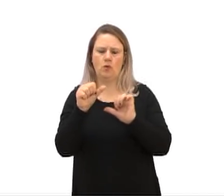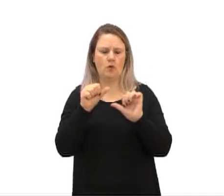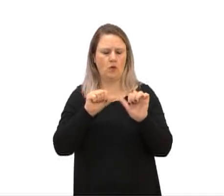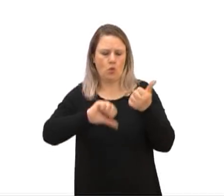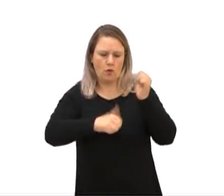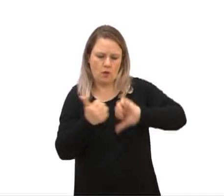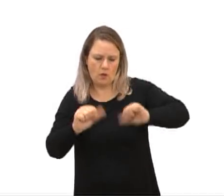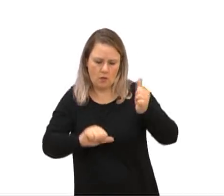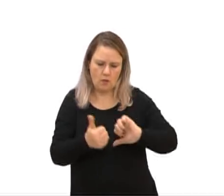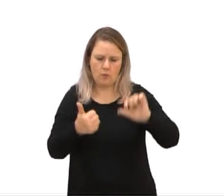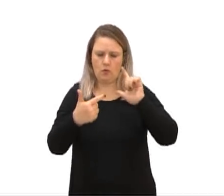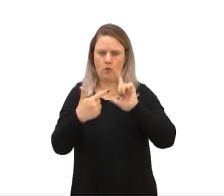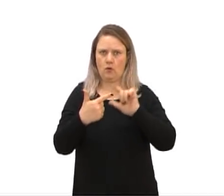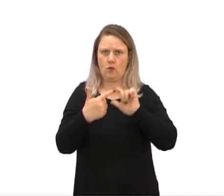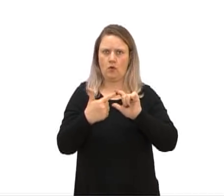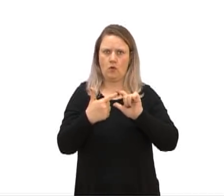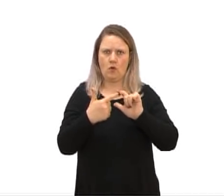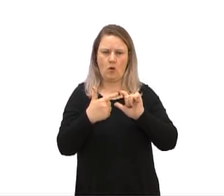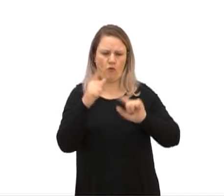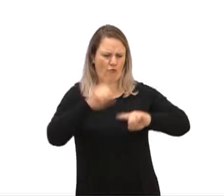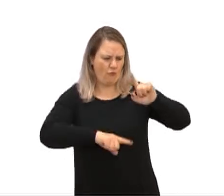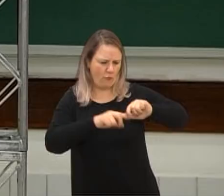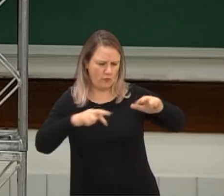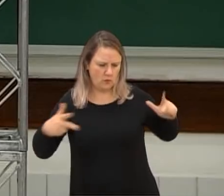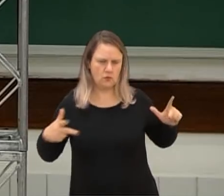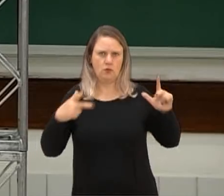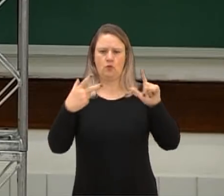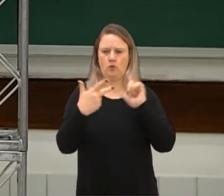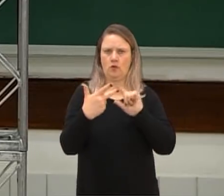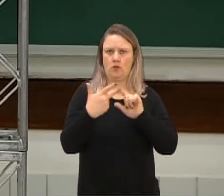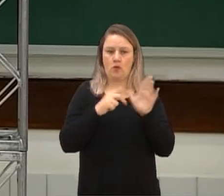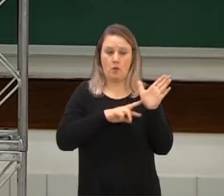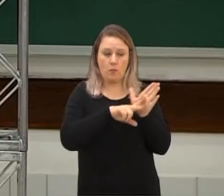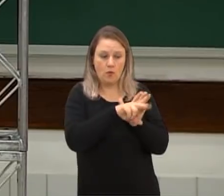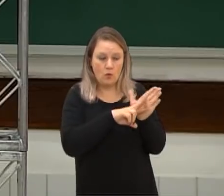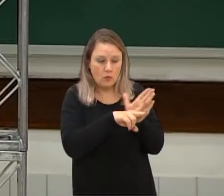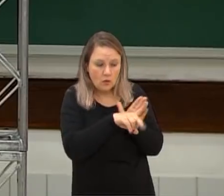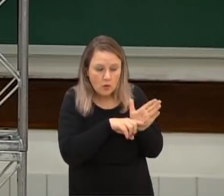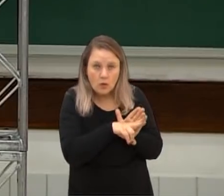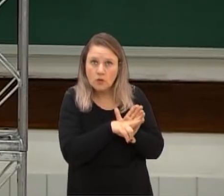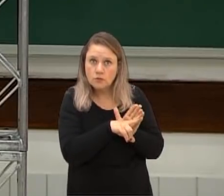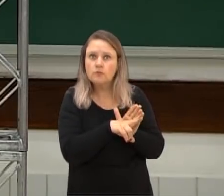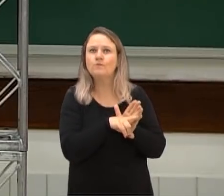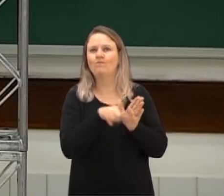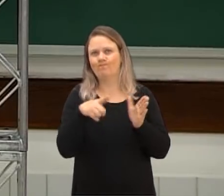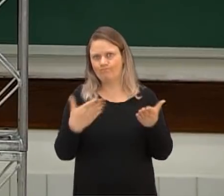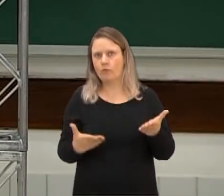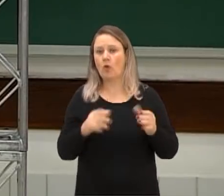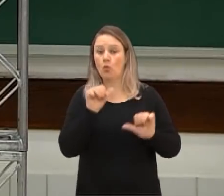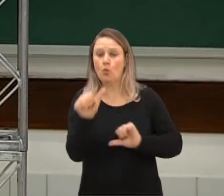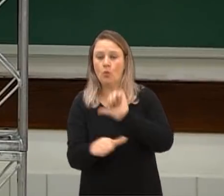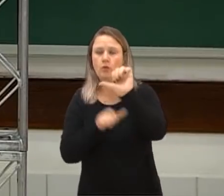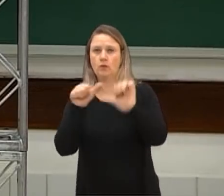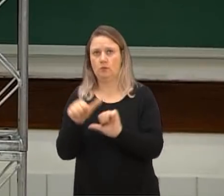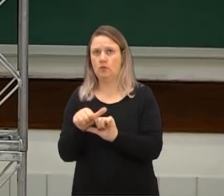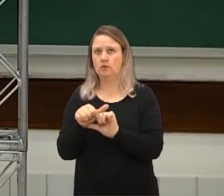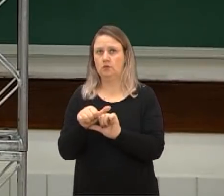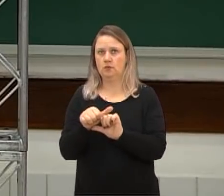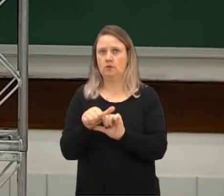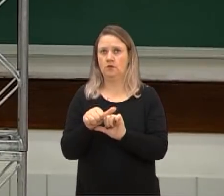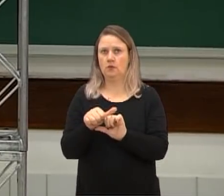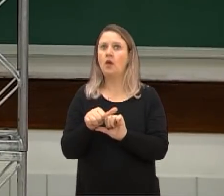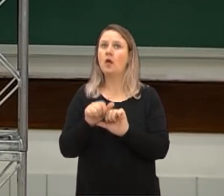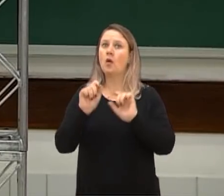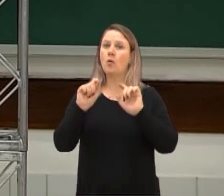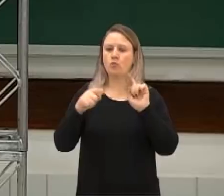biológico causado pelo ar, pela temperatura e pela água. Tá? Então, a gente pode até chamar os agentes externos de agentes de